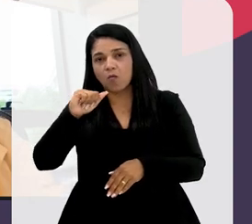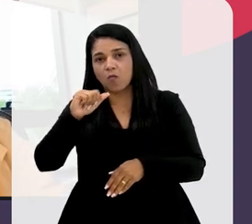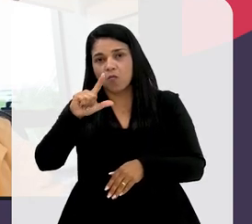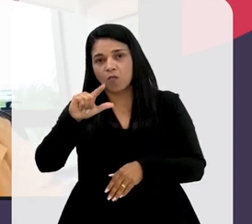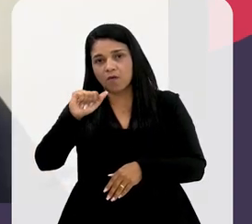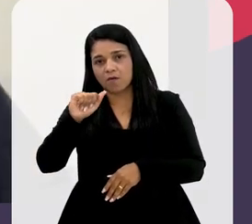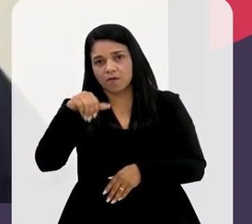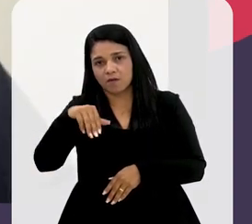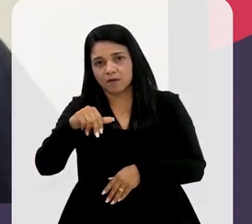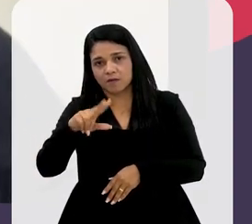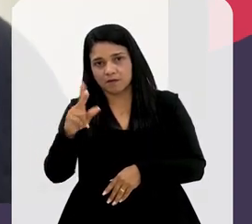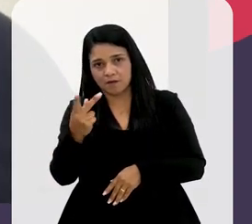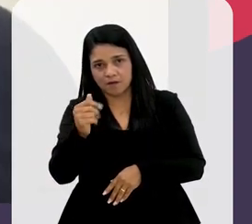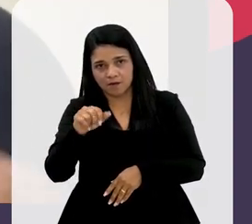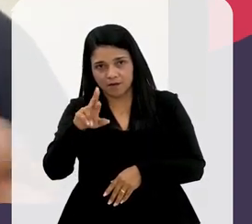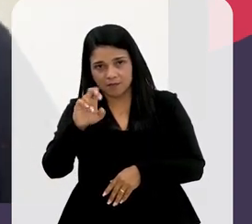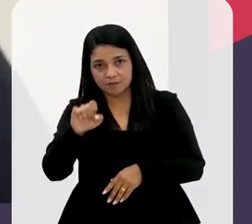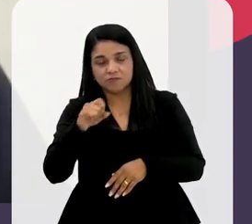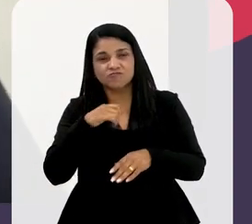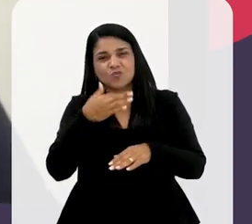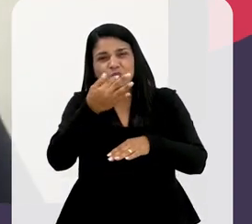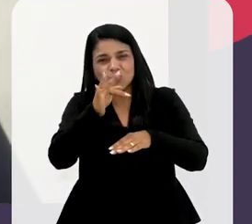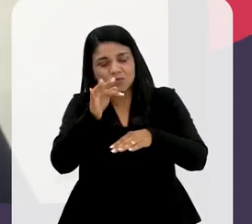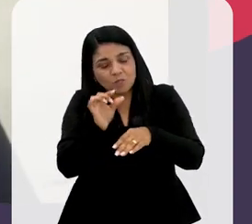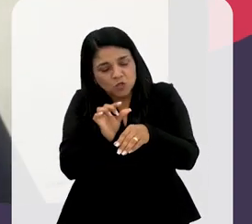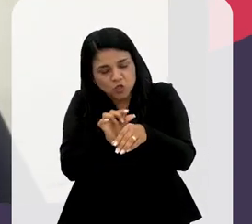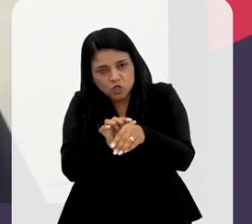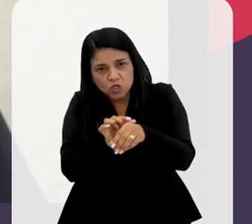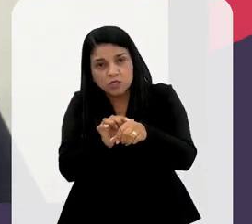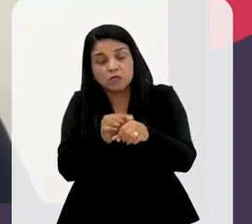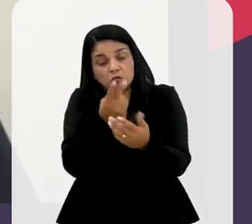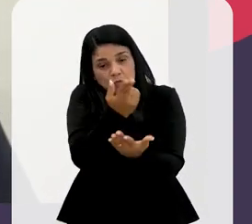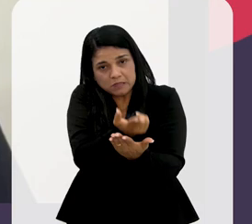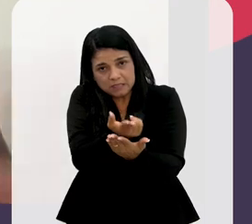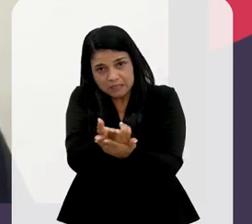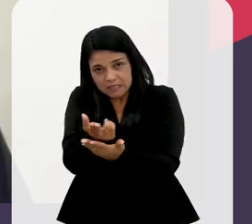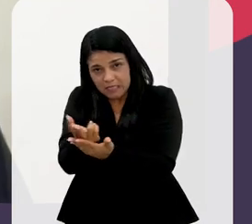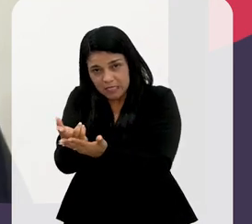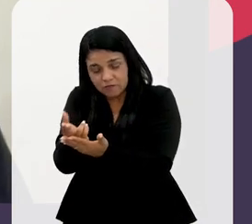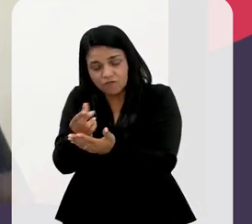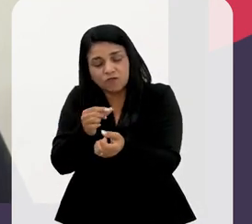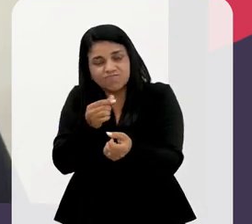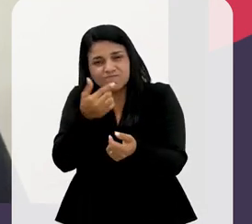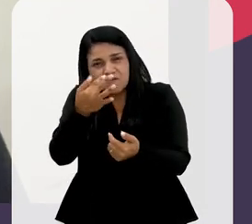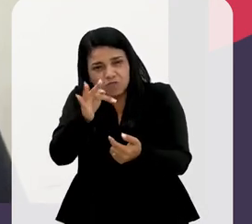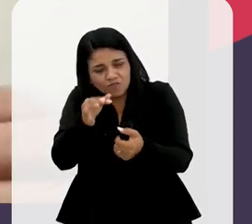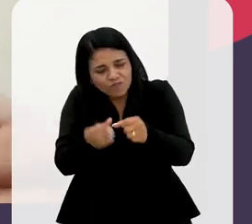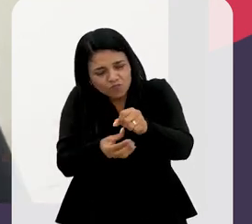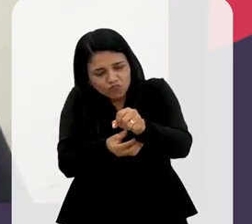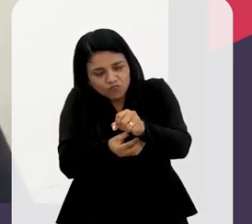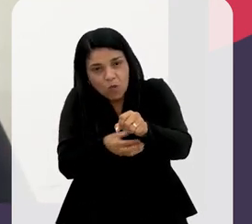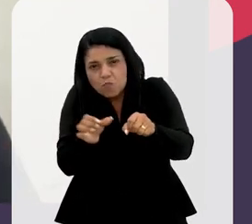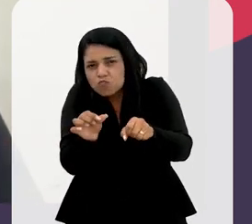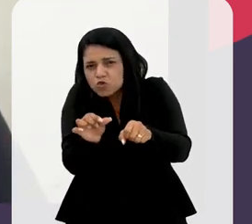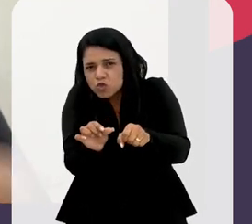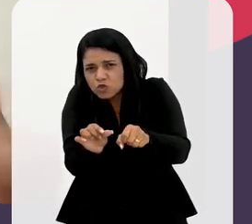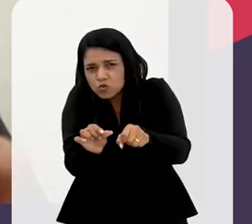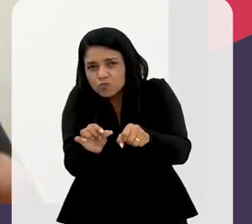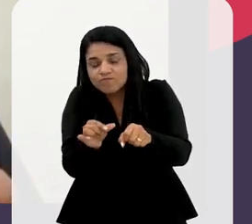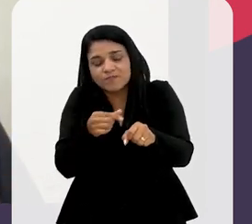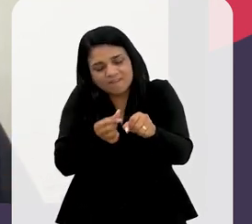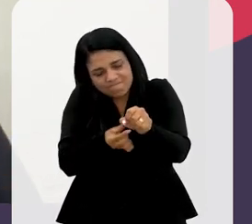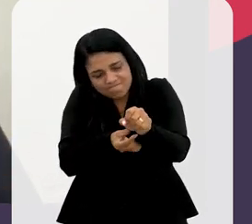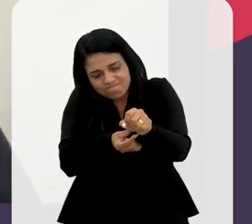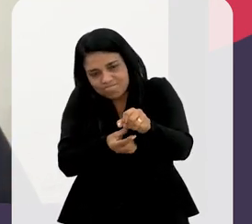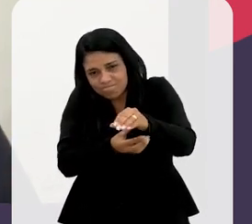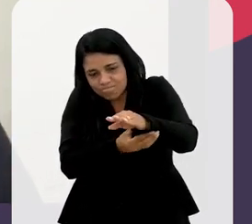uma úlcera. A escária que eu tive foi muito pequena, por incrível que pareça, e apesar de eu ficar deitado esse tempo todo, a escária foi pequenina. A